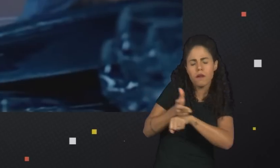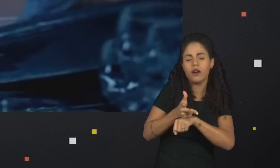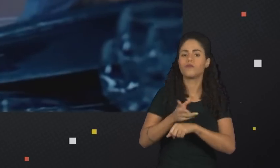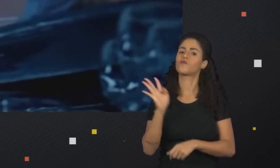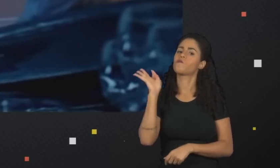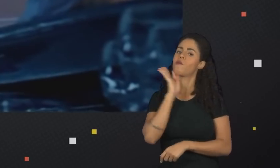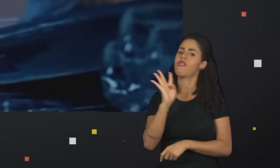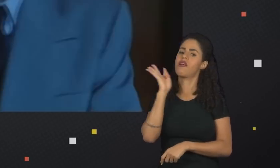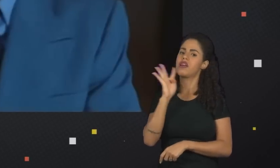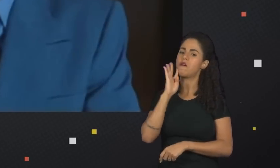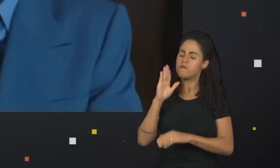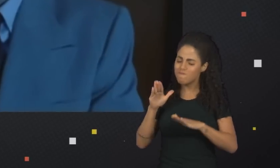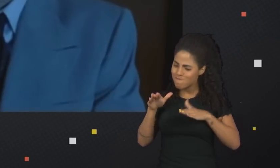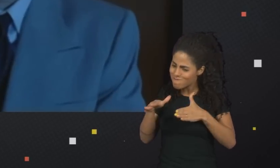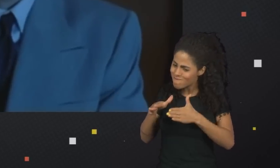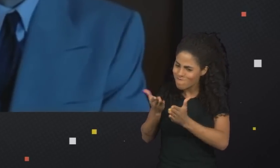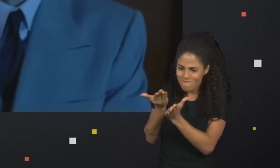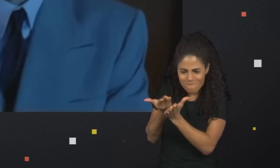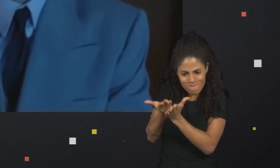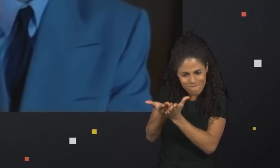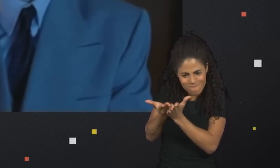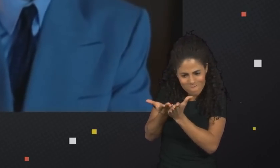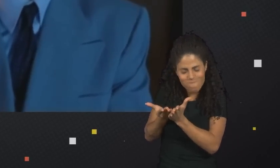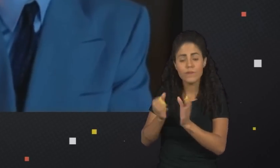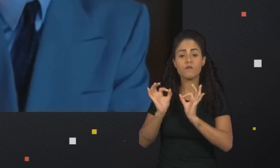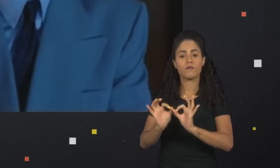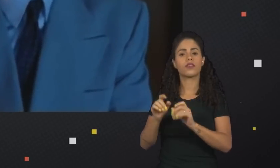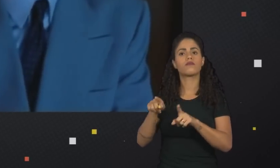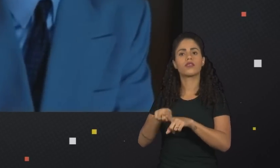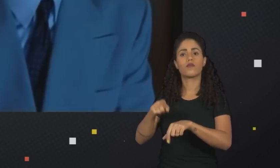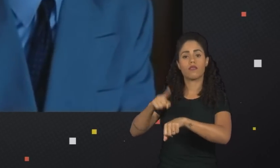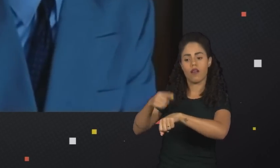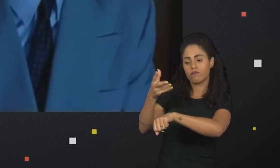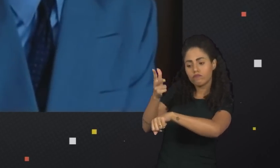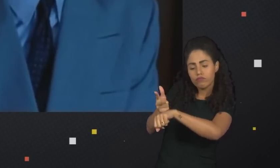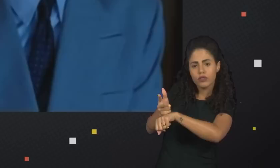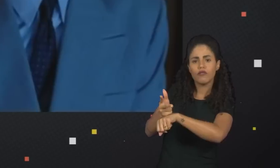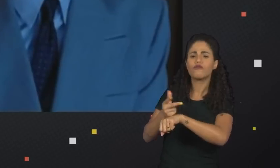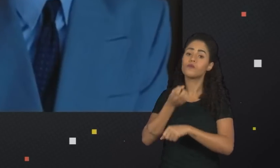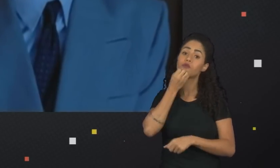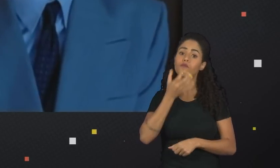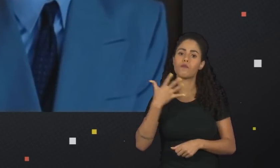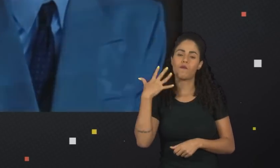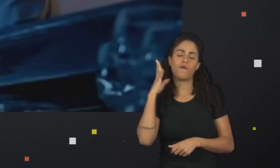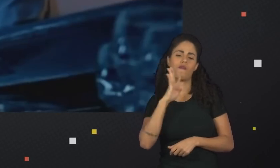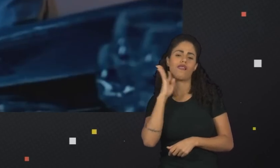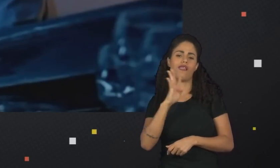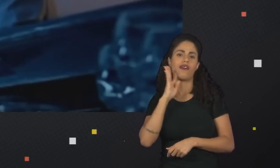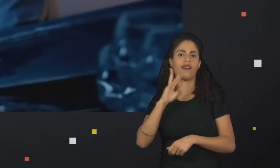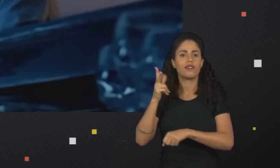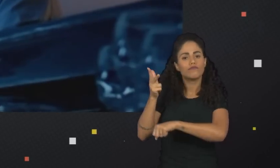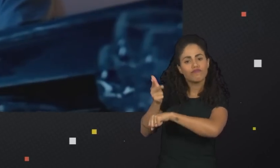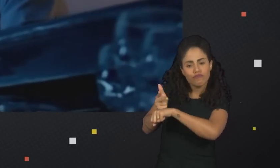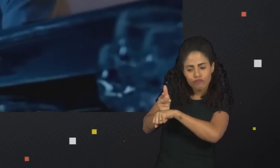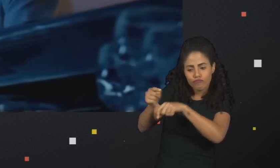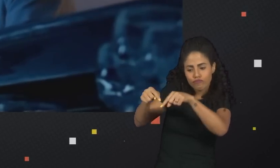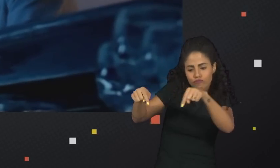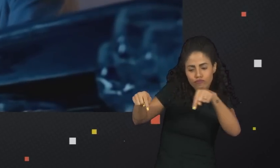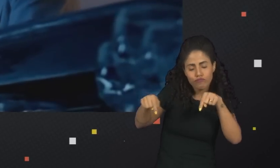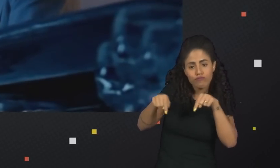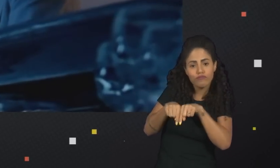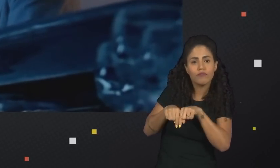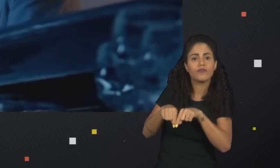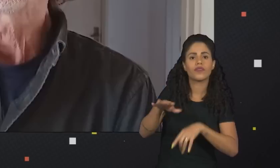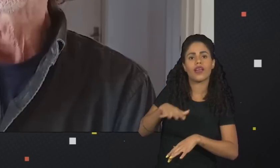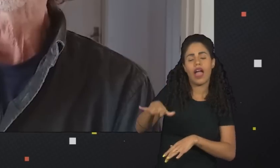super dedicado. E a filmagem no dia foi uma delícia, a gente filmou na Quitandinha, imagina,